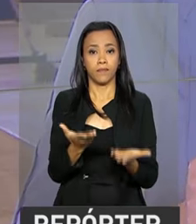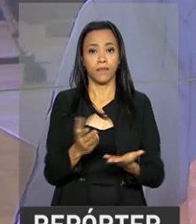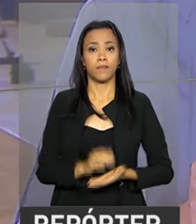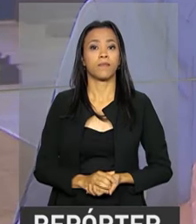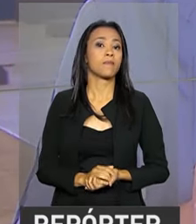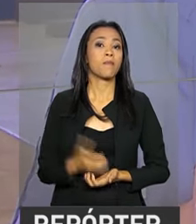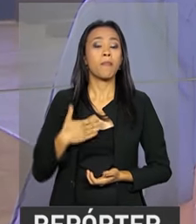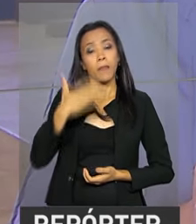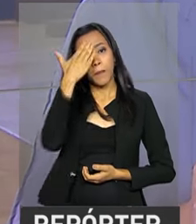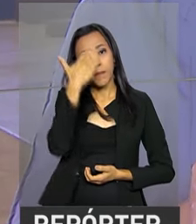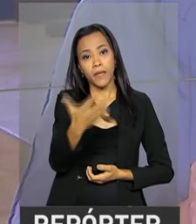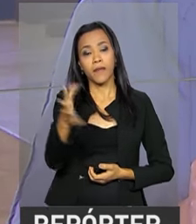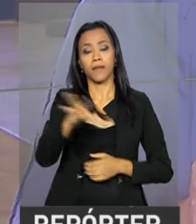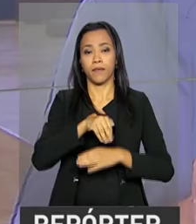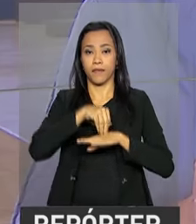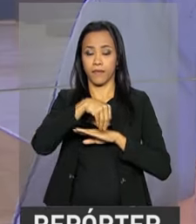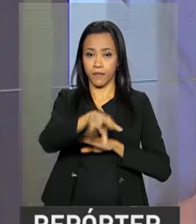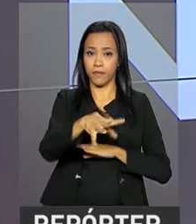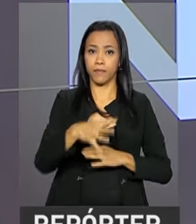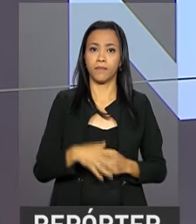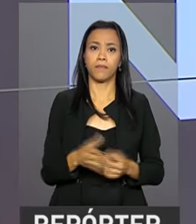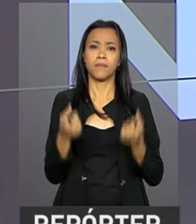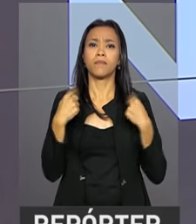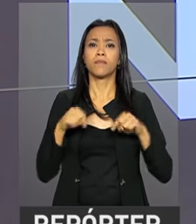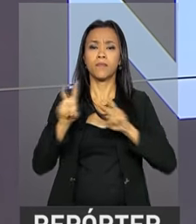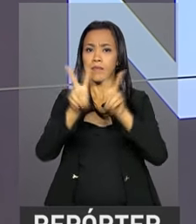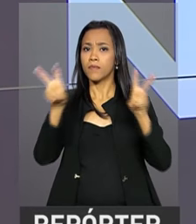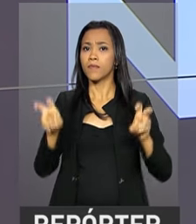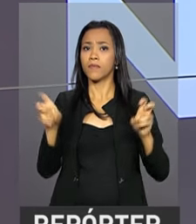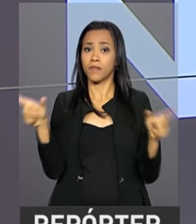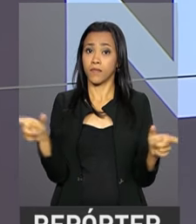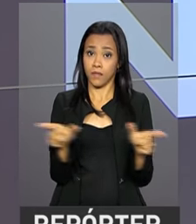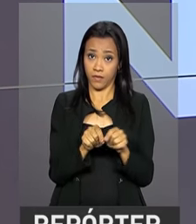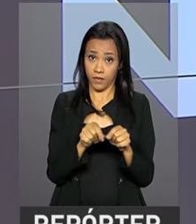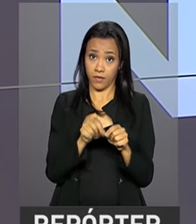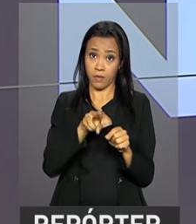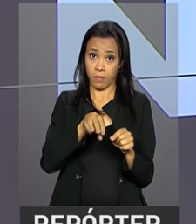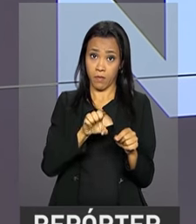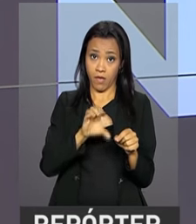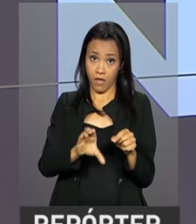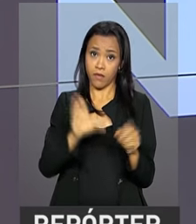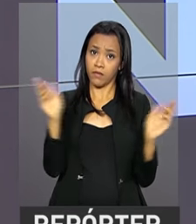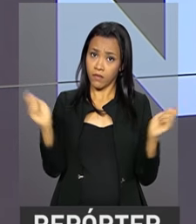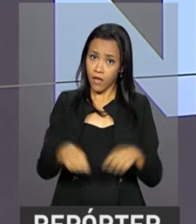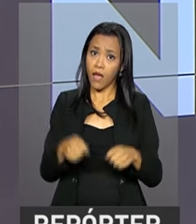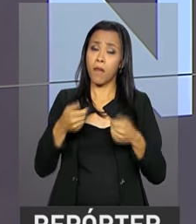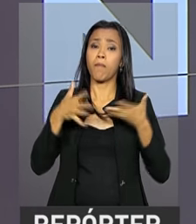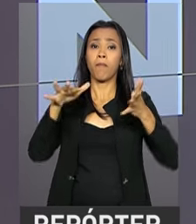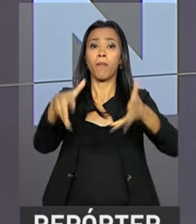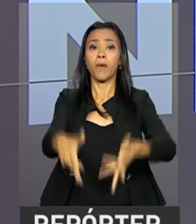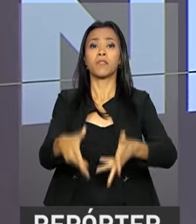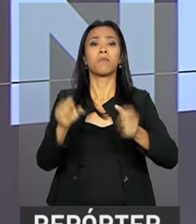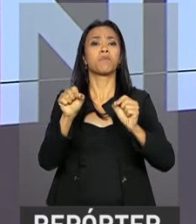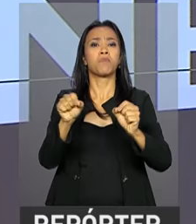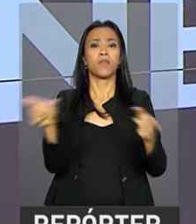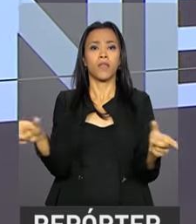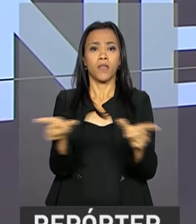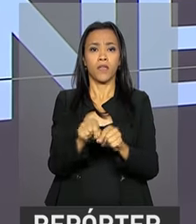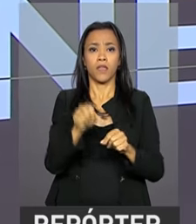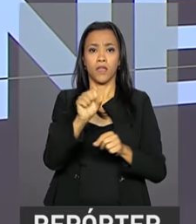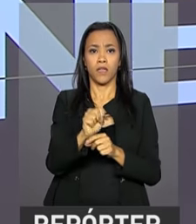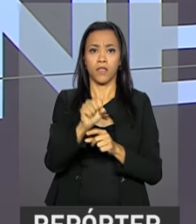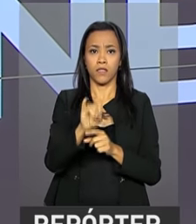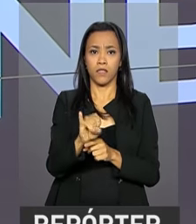ok, Thaís. Obrigado pelas suas informações. E falando em educação, ainda dá tempo de participar do sistema de seleção unificada, o